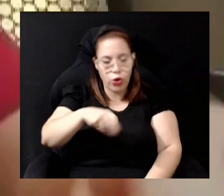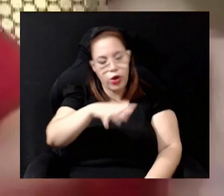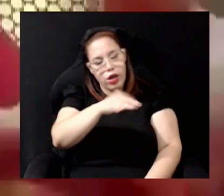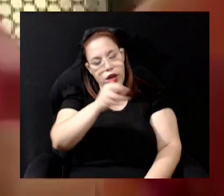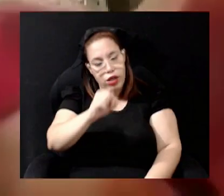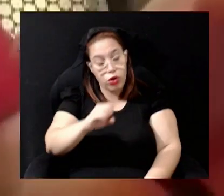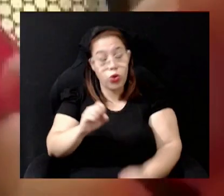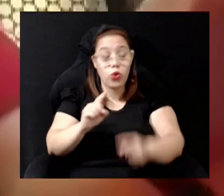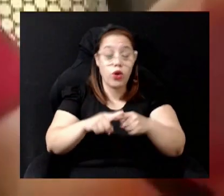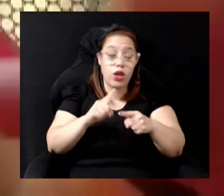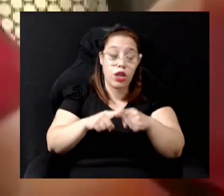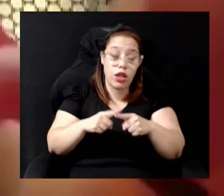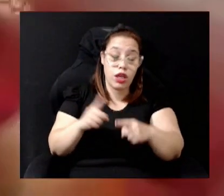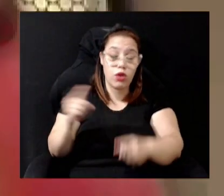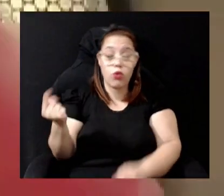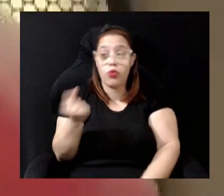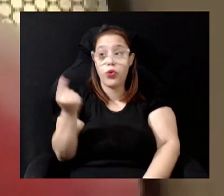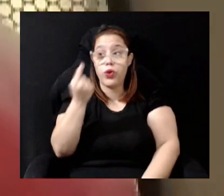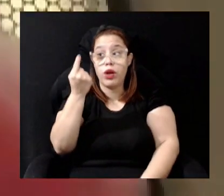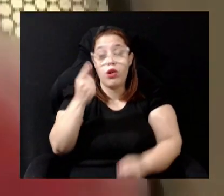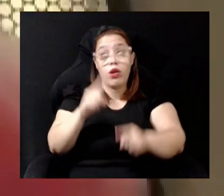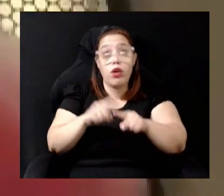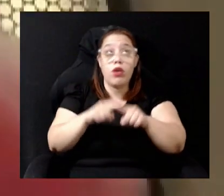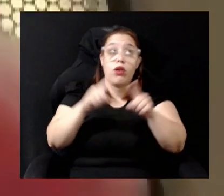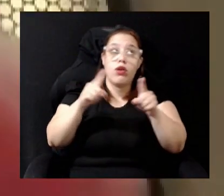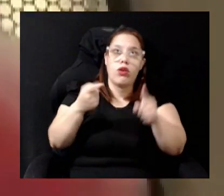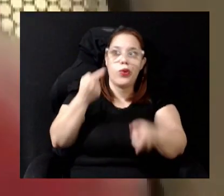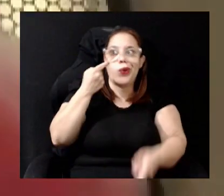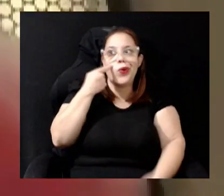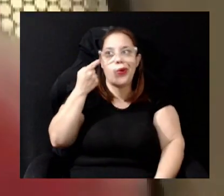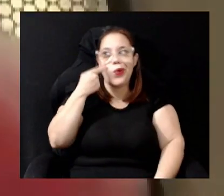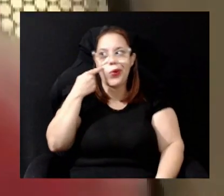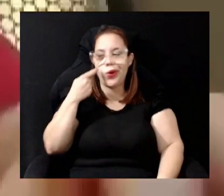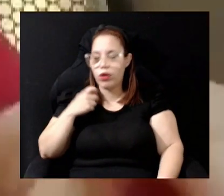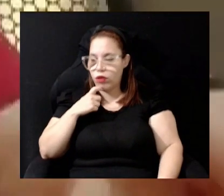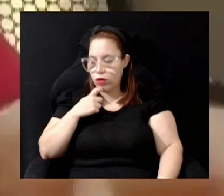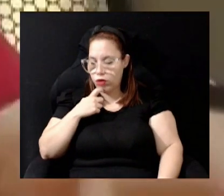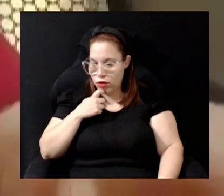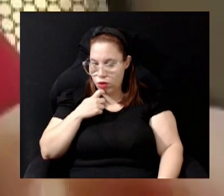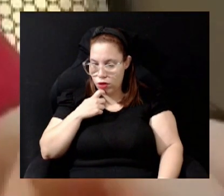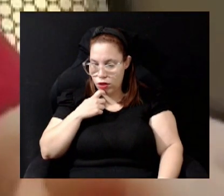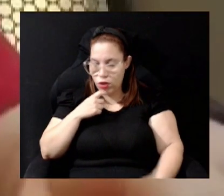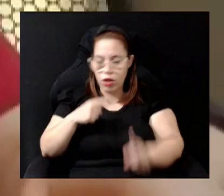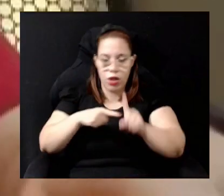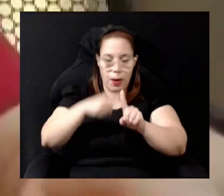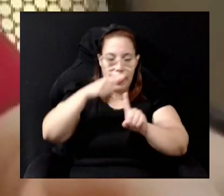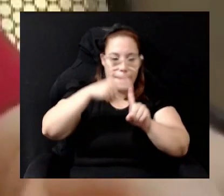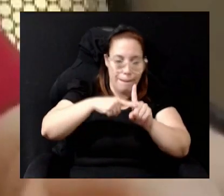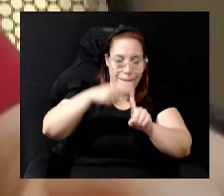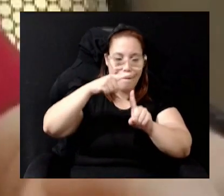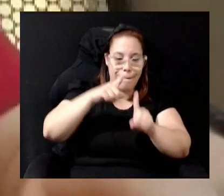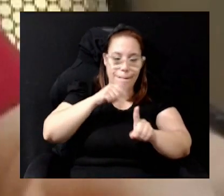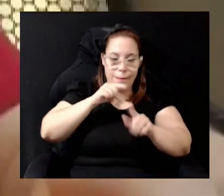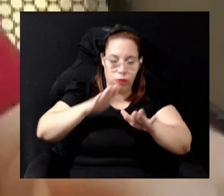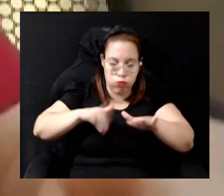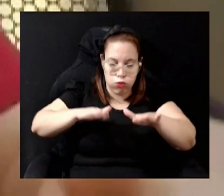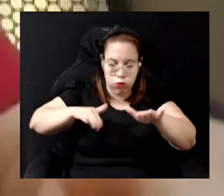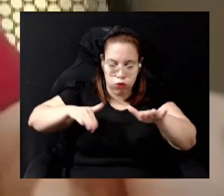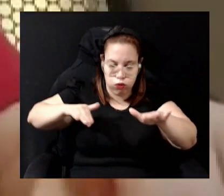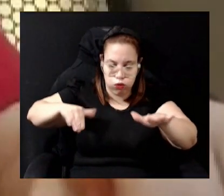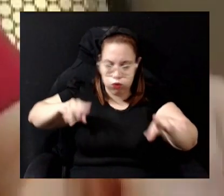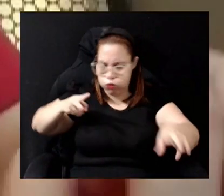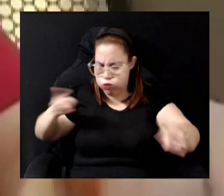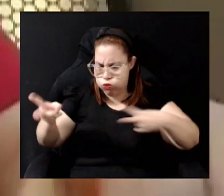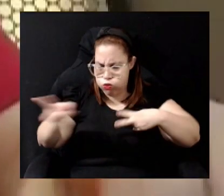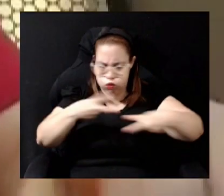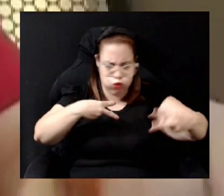né? Bom, mas olhando assim para as condições de temperatura e marés e ventos, as